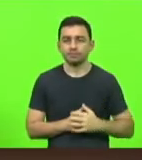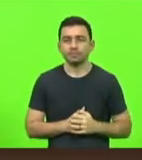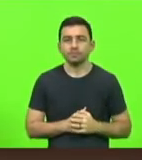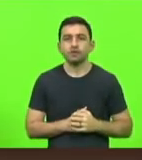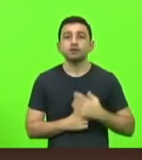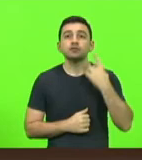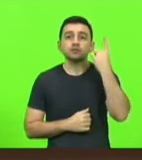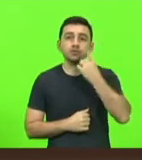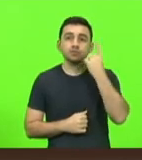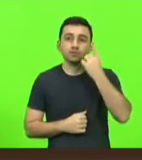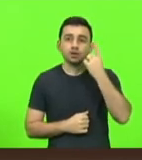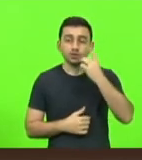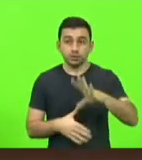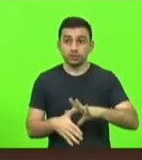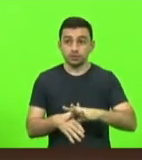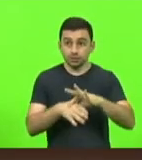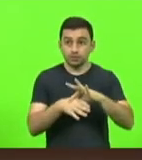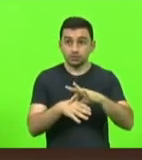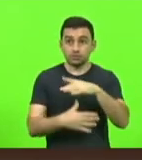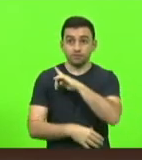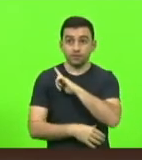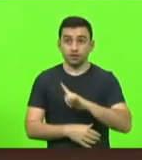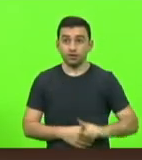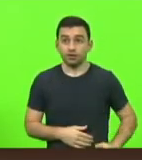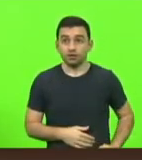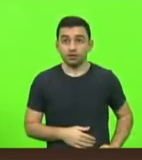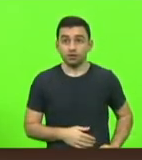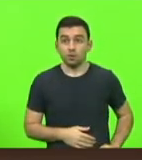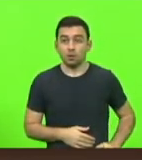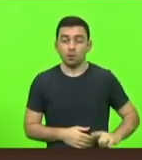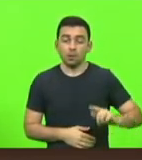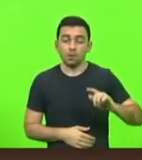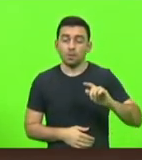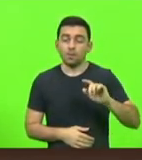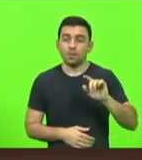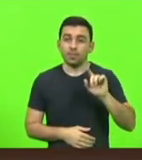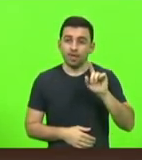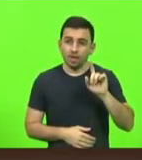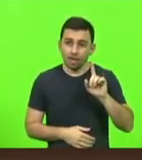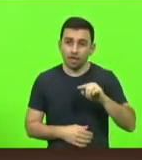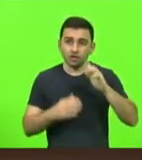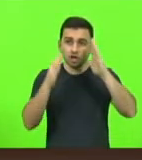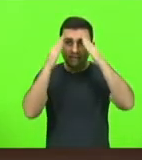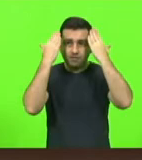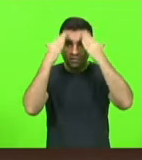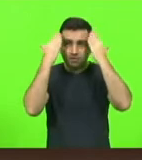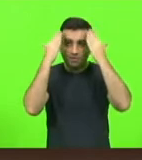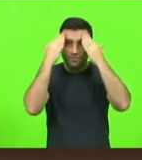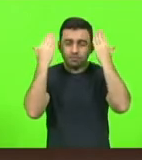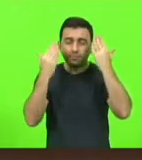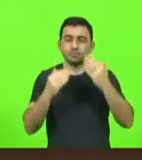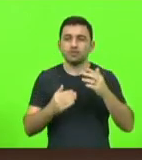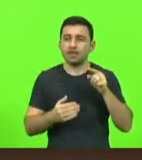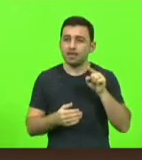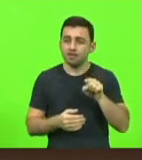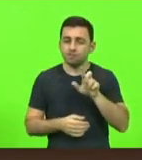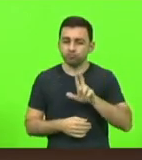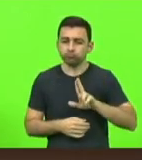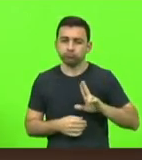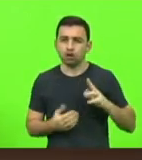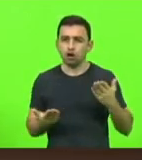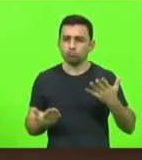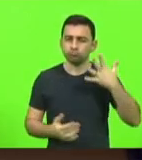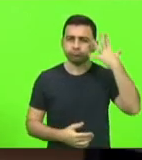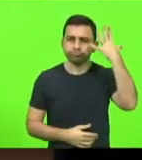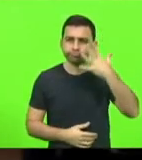Deputado líder do governo, deputado Zé Milton Schaefer, vai fazer o uso da palavra